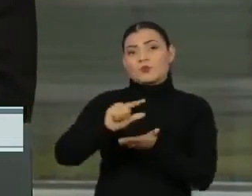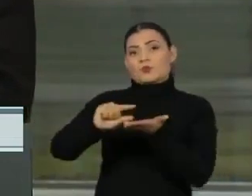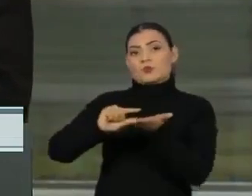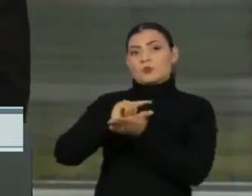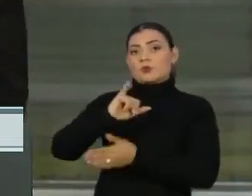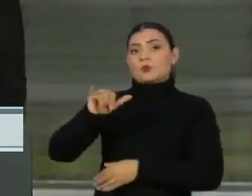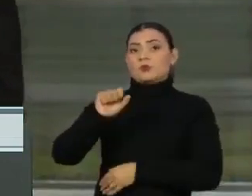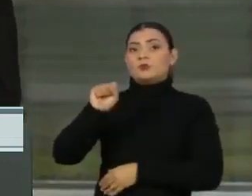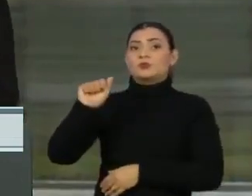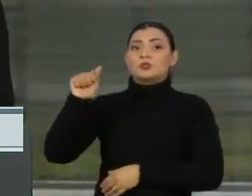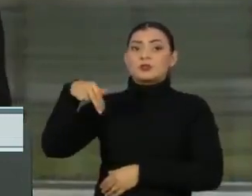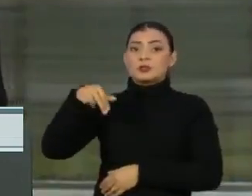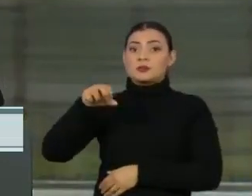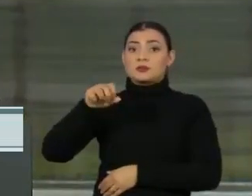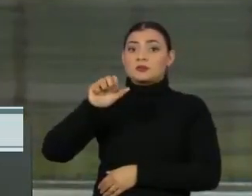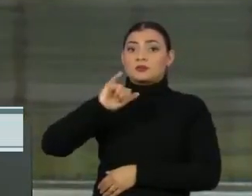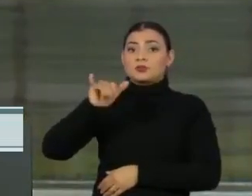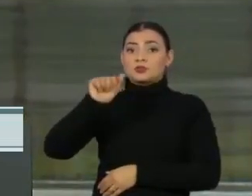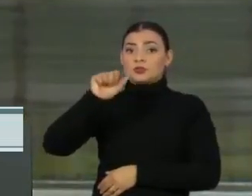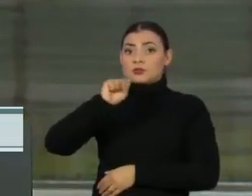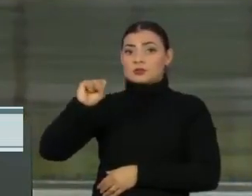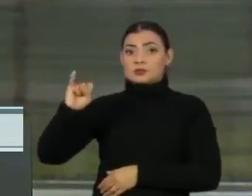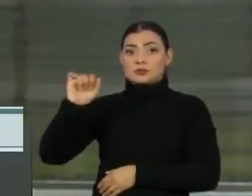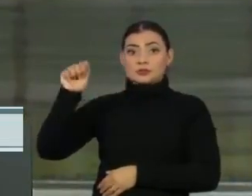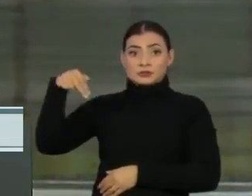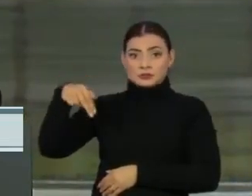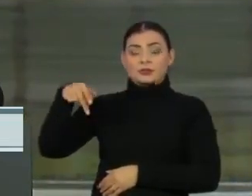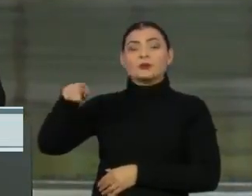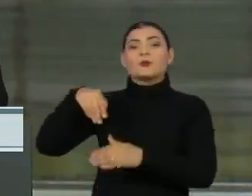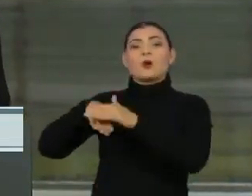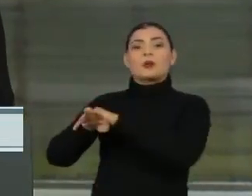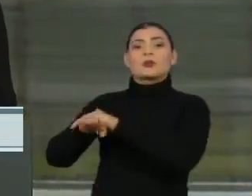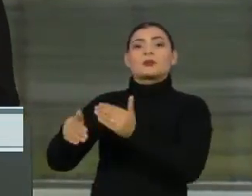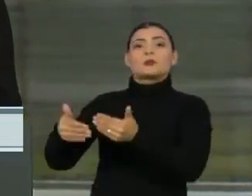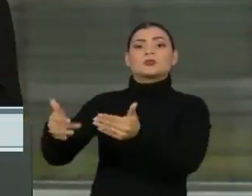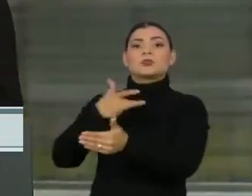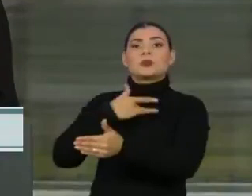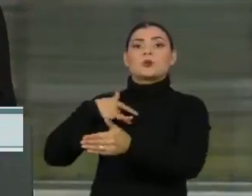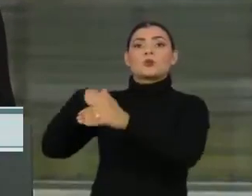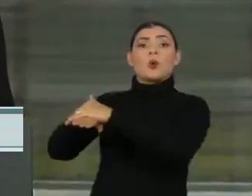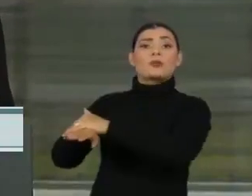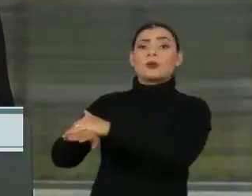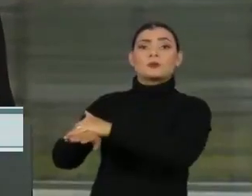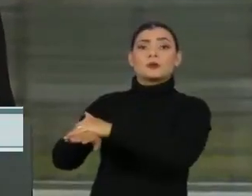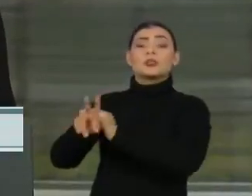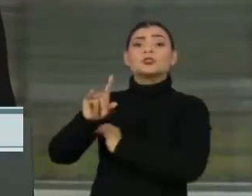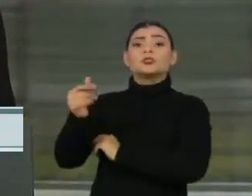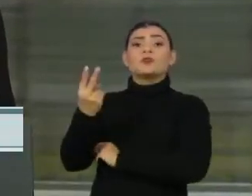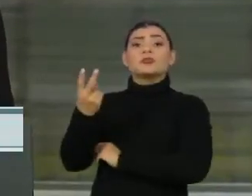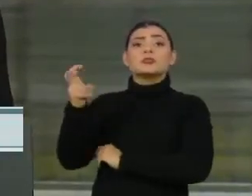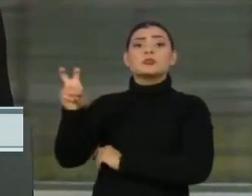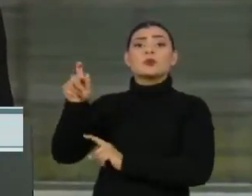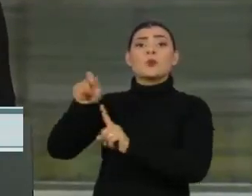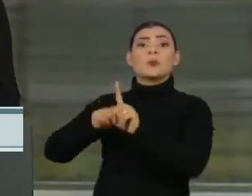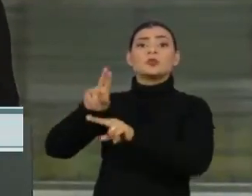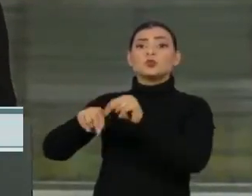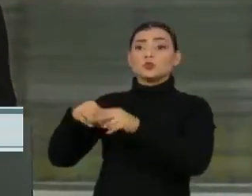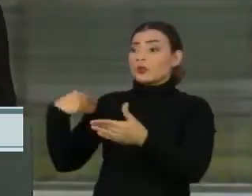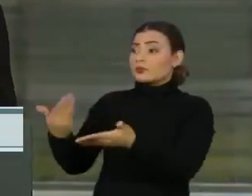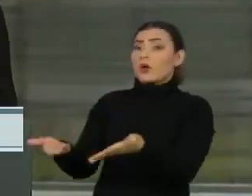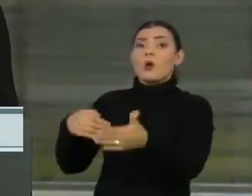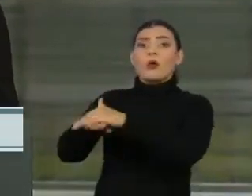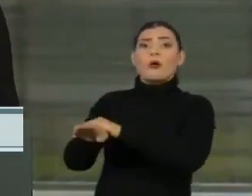da Janssen que estão estocadas no depósito do Ministério da Saúde desde o dia 25 de junho.